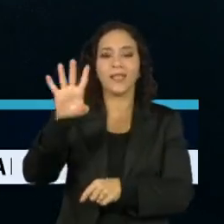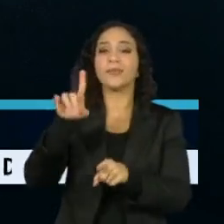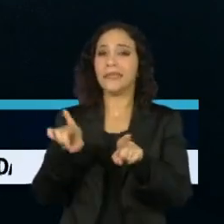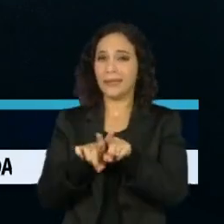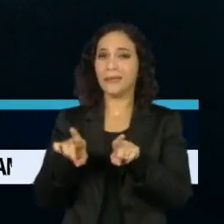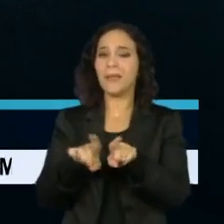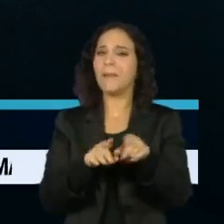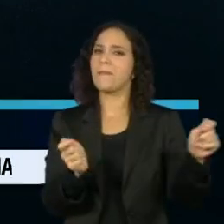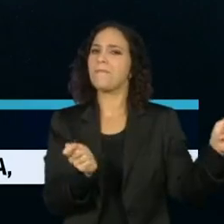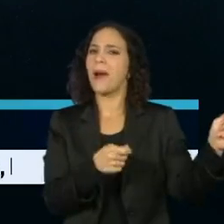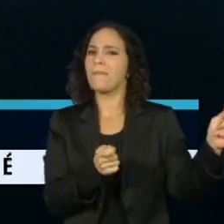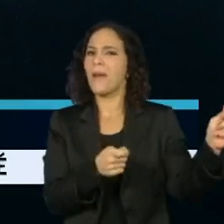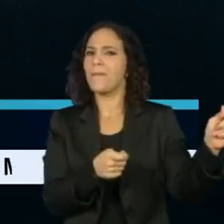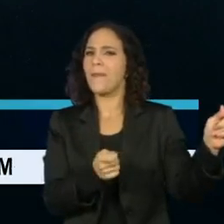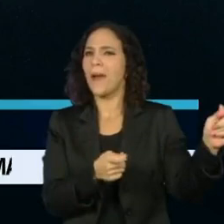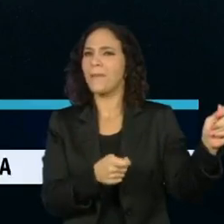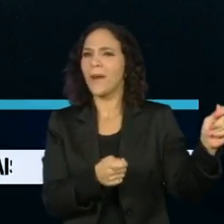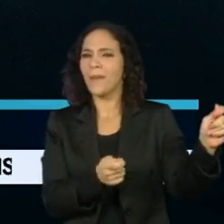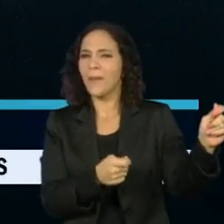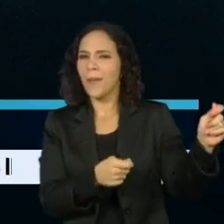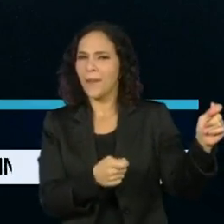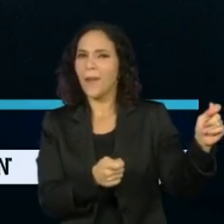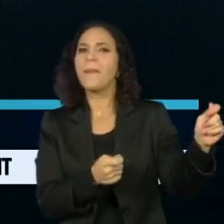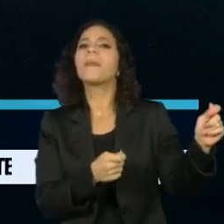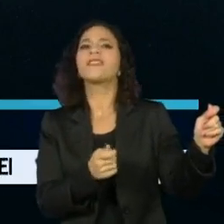de Janeiro...